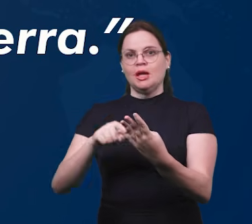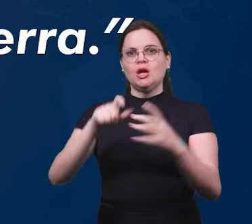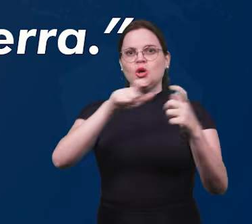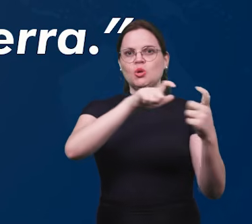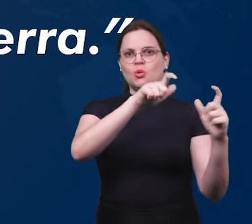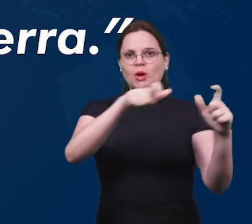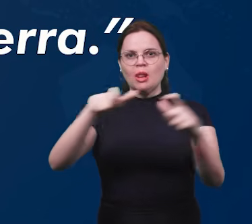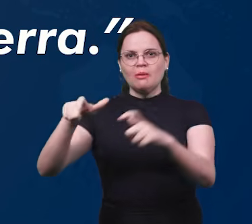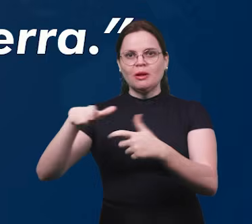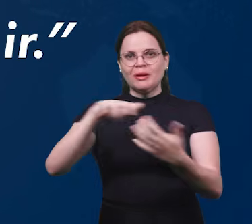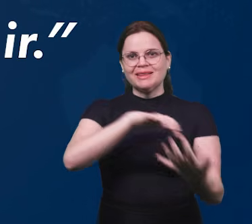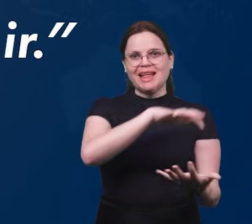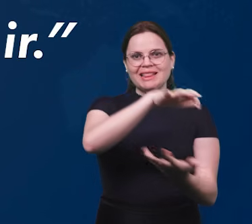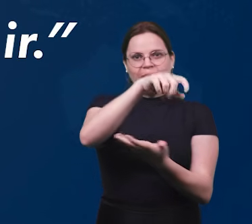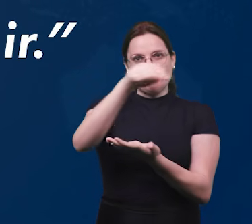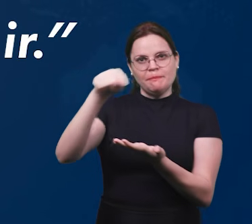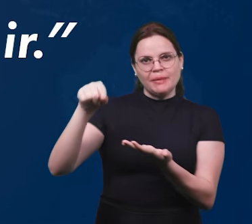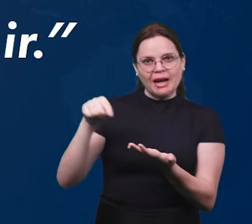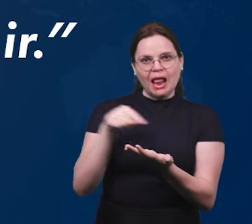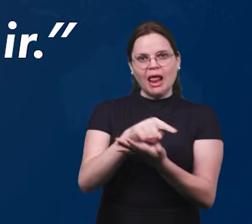os confins da terra.